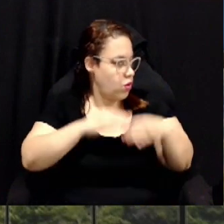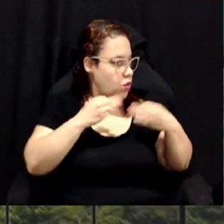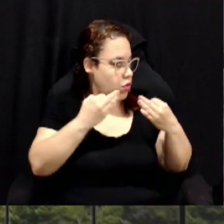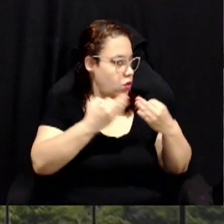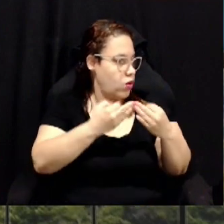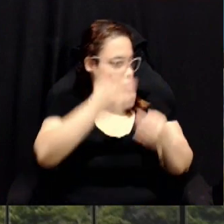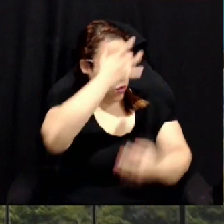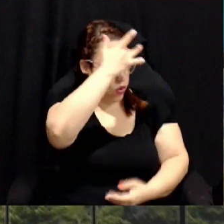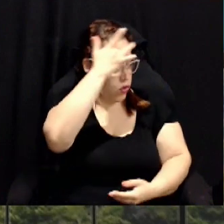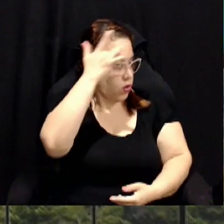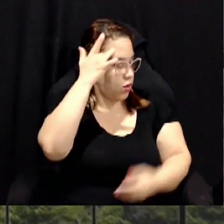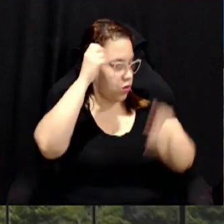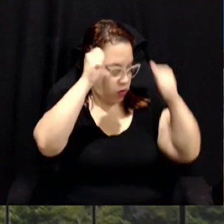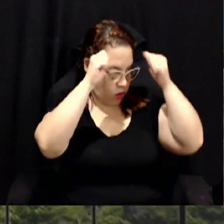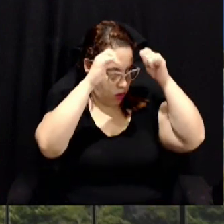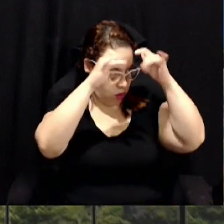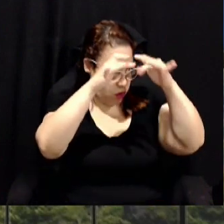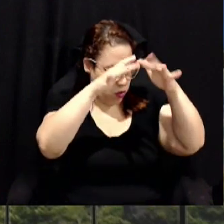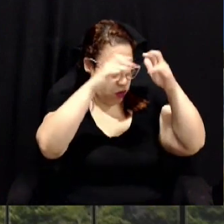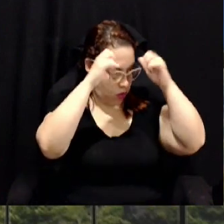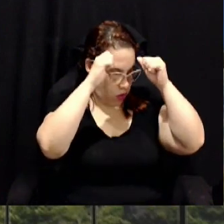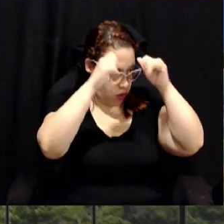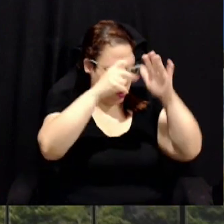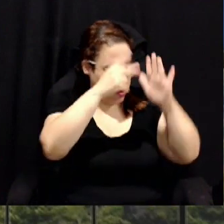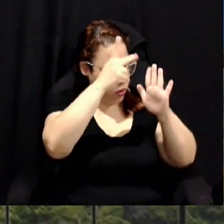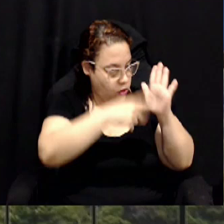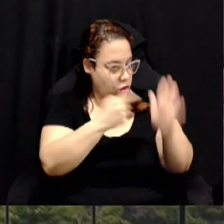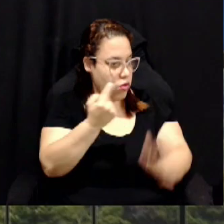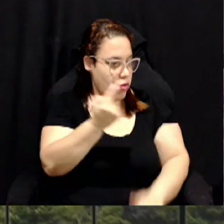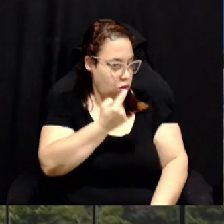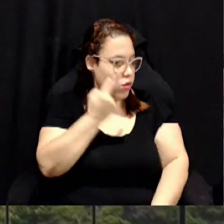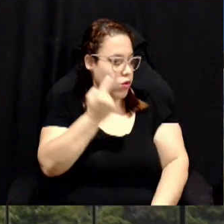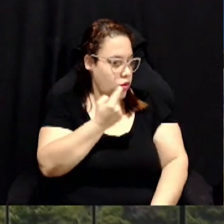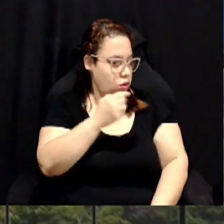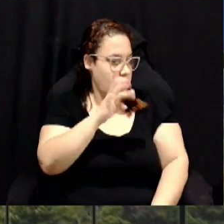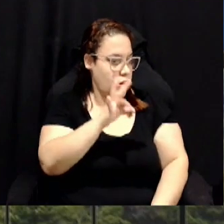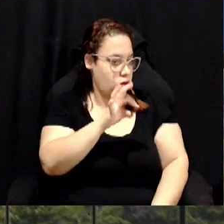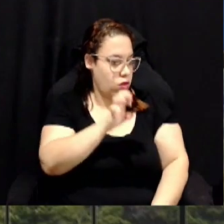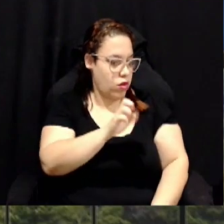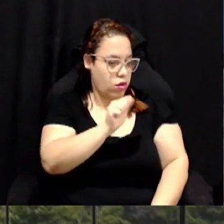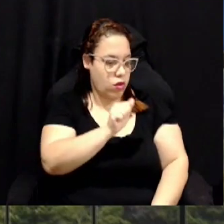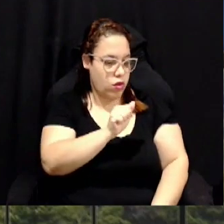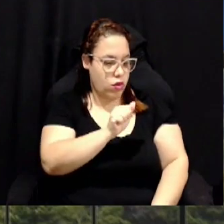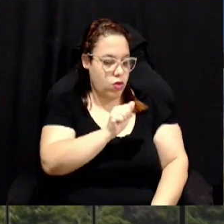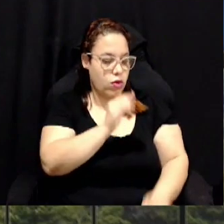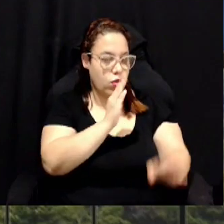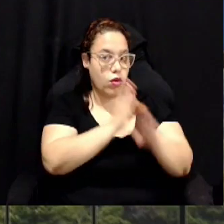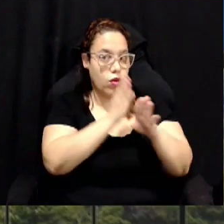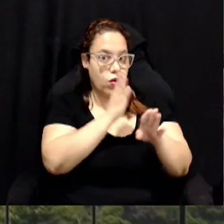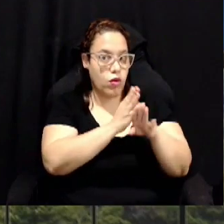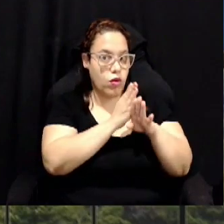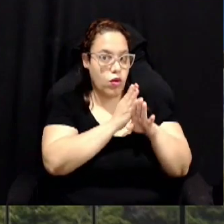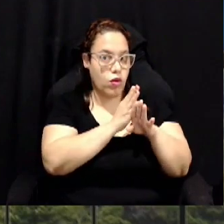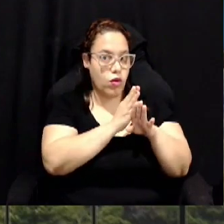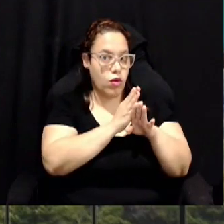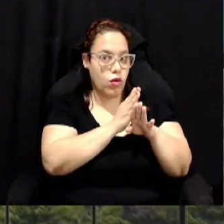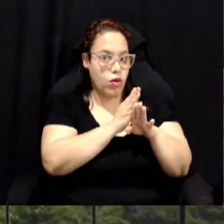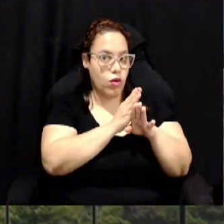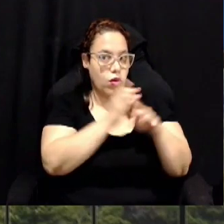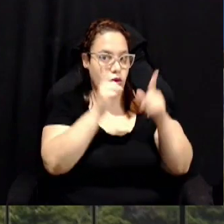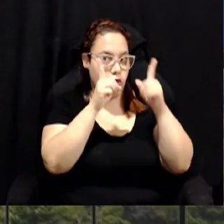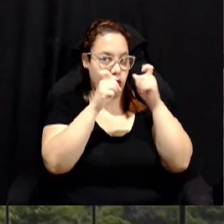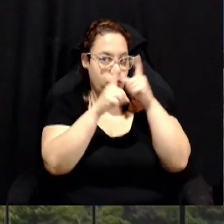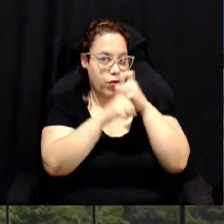com autismo, os próprios indivíduos com o TEA, e encontraram alguns obstáculos. Então,